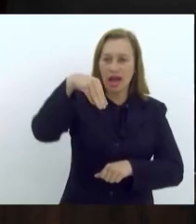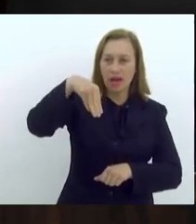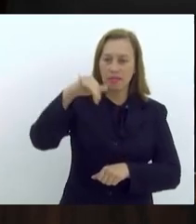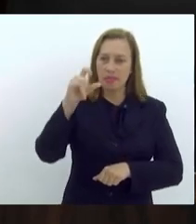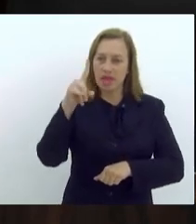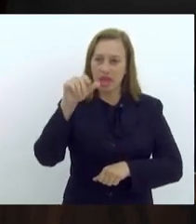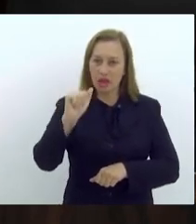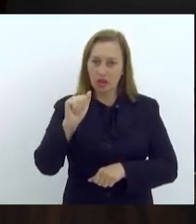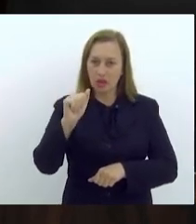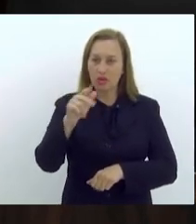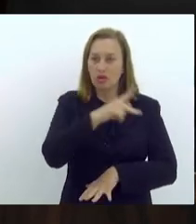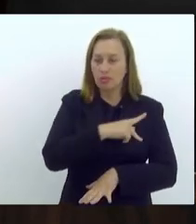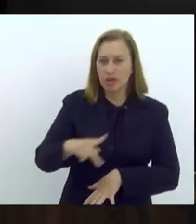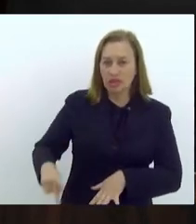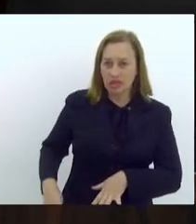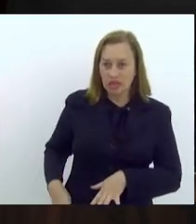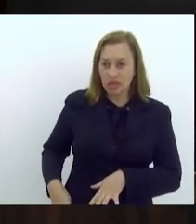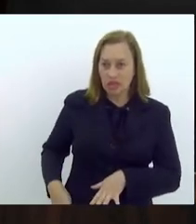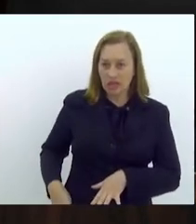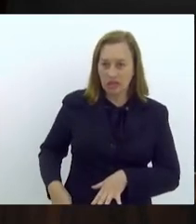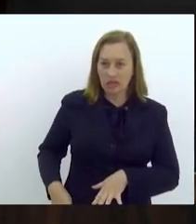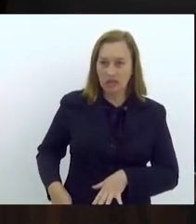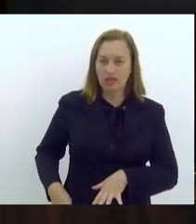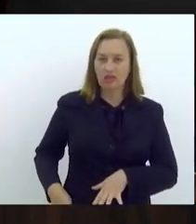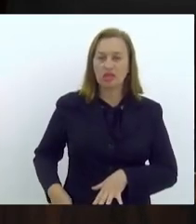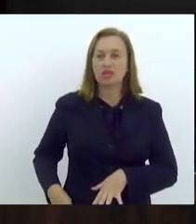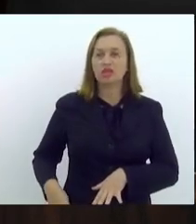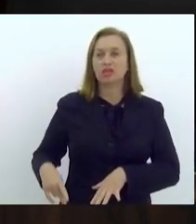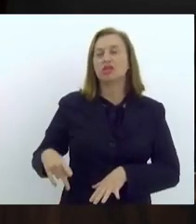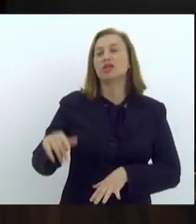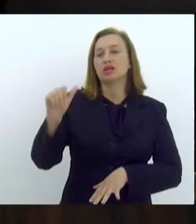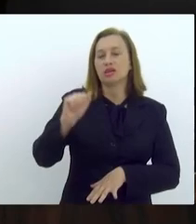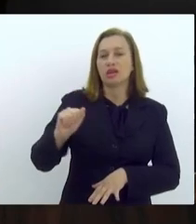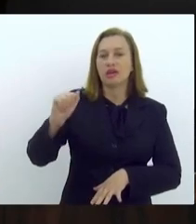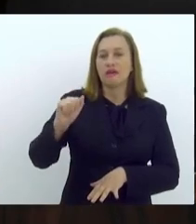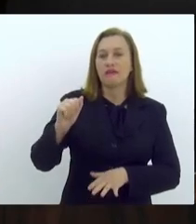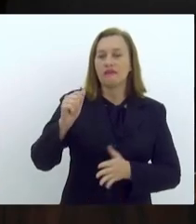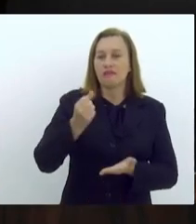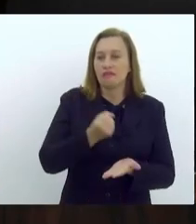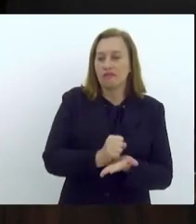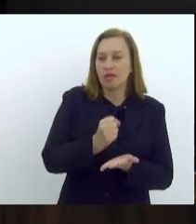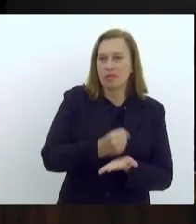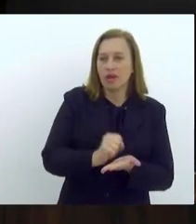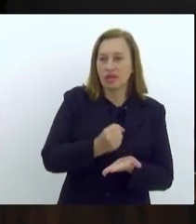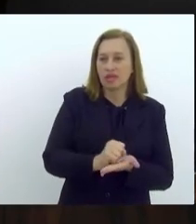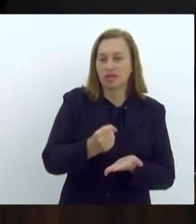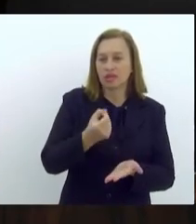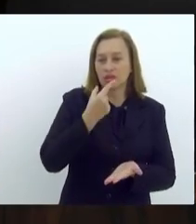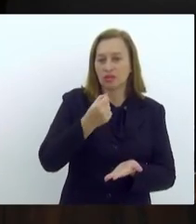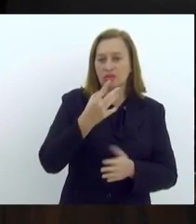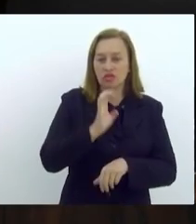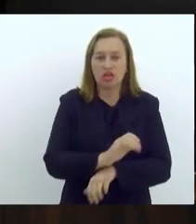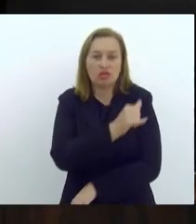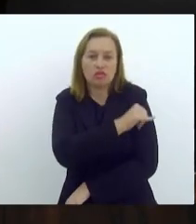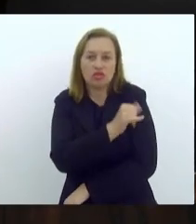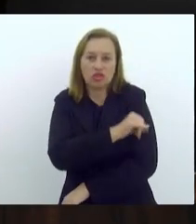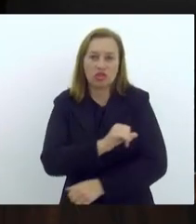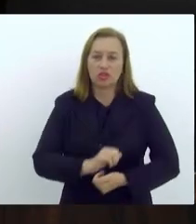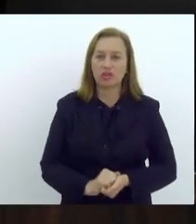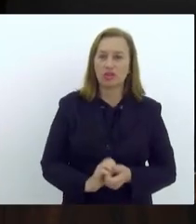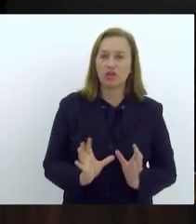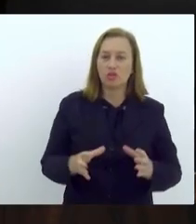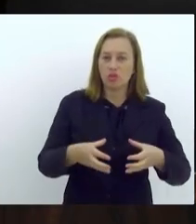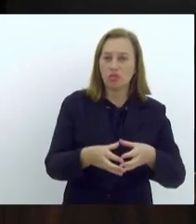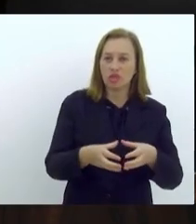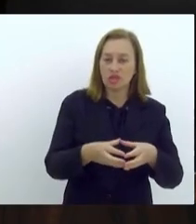Conselho Regional de Farmácia do Estado do Rio de Janeiro, CRFRJ. Parecer da Comissão de